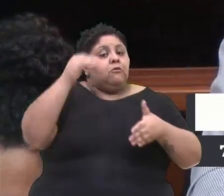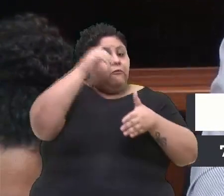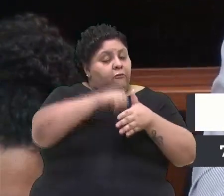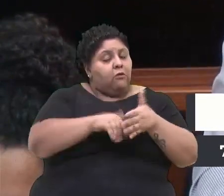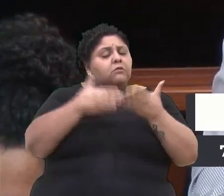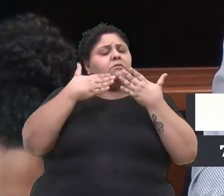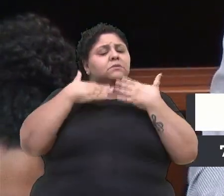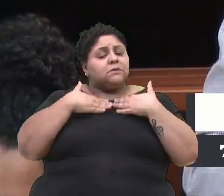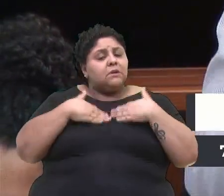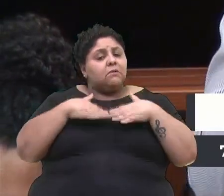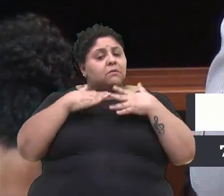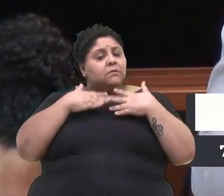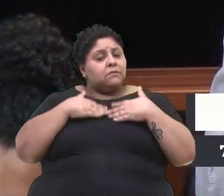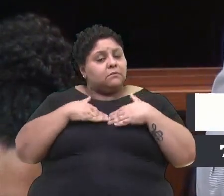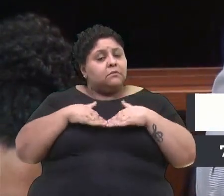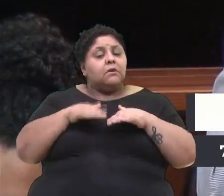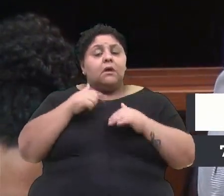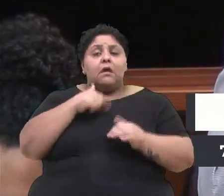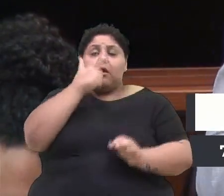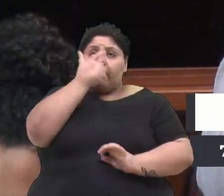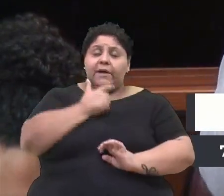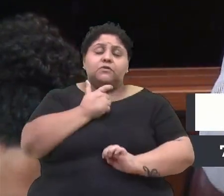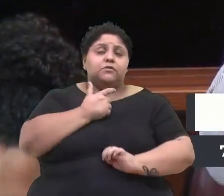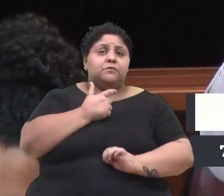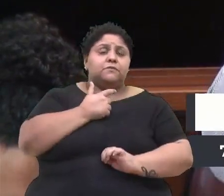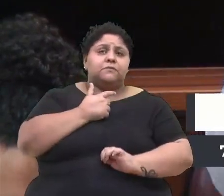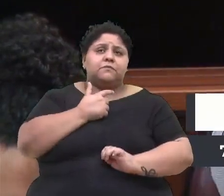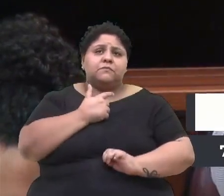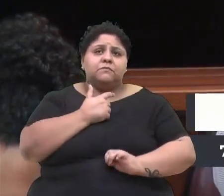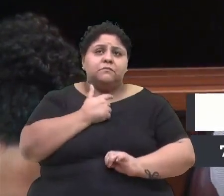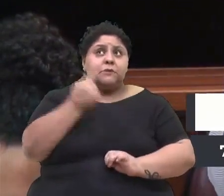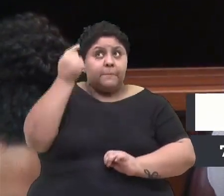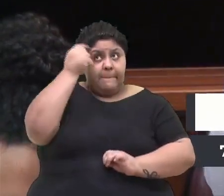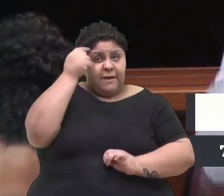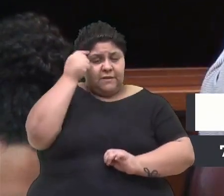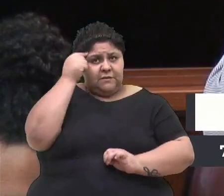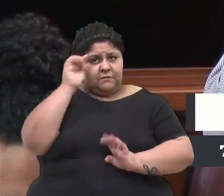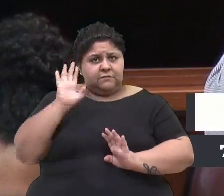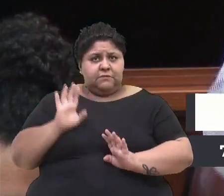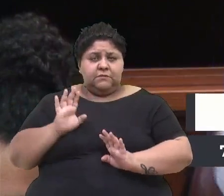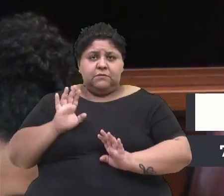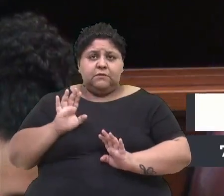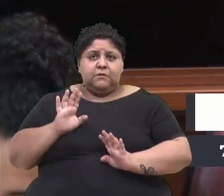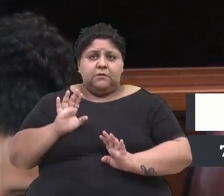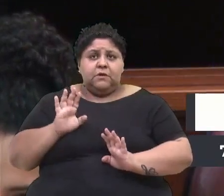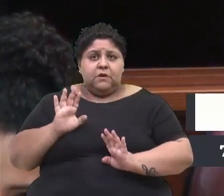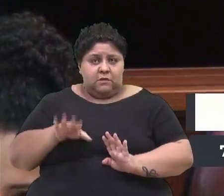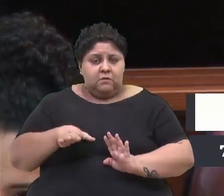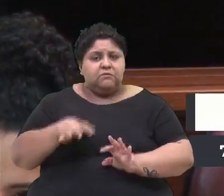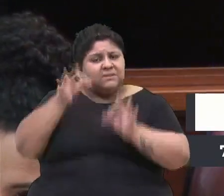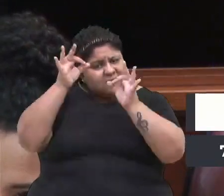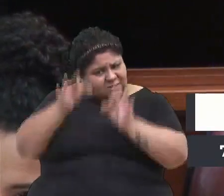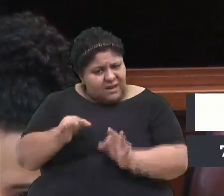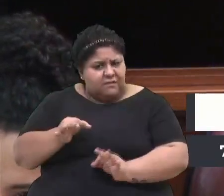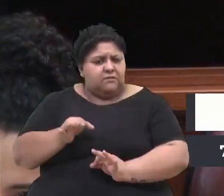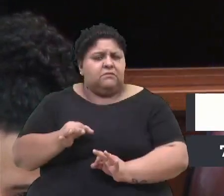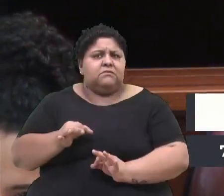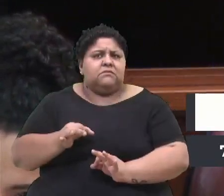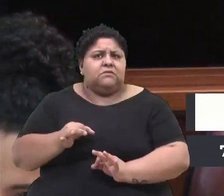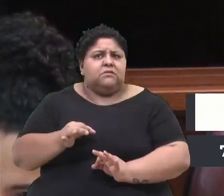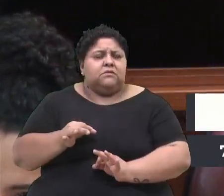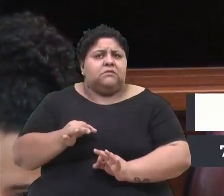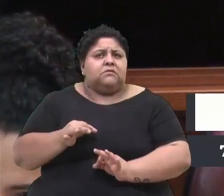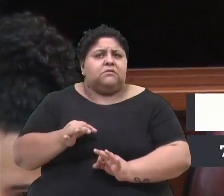tranquilamente, porque eu acho e penso, aliás, eu estou convencido, de